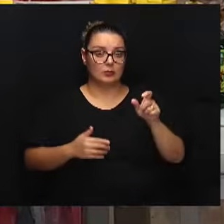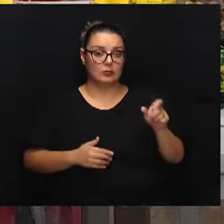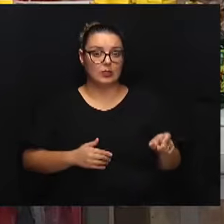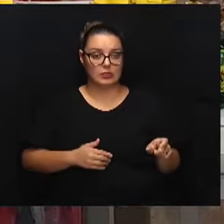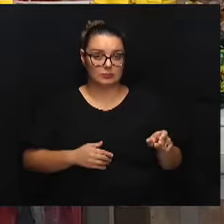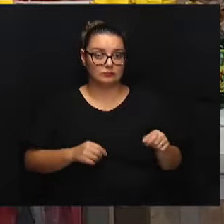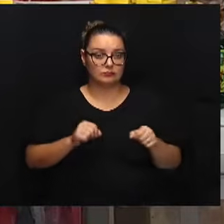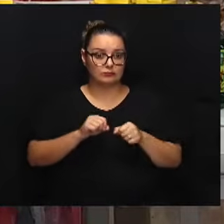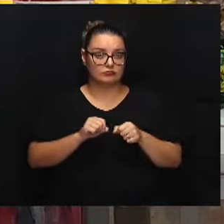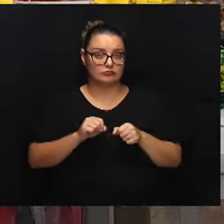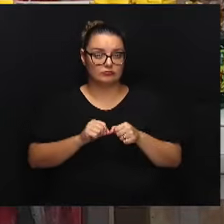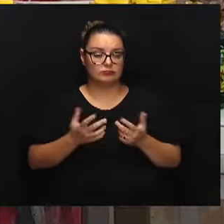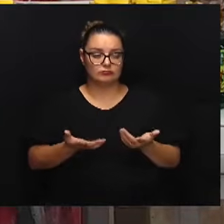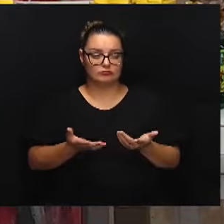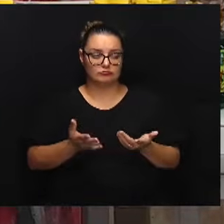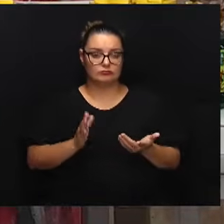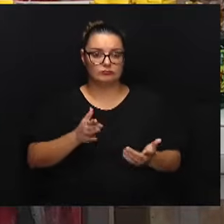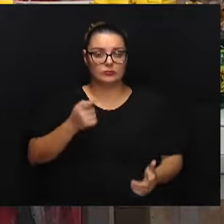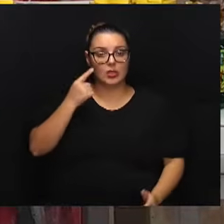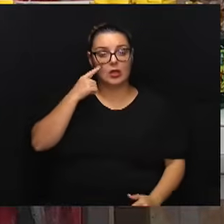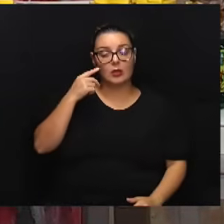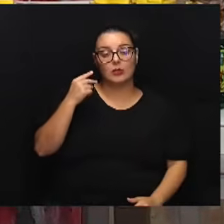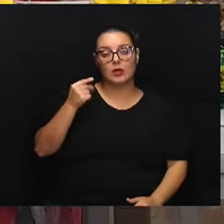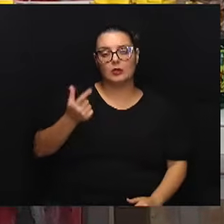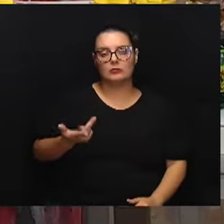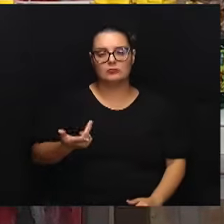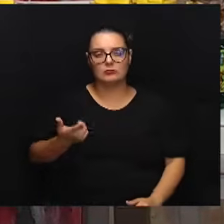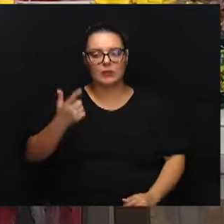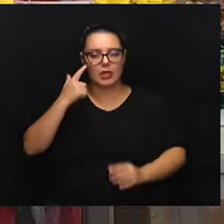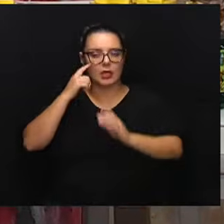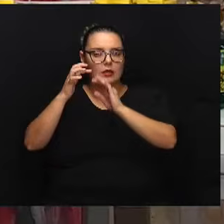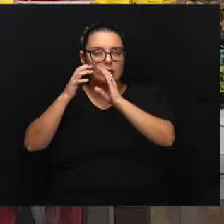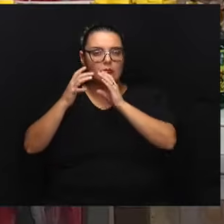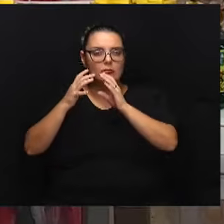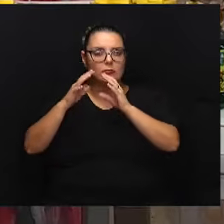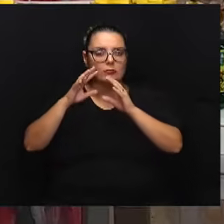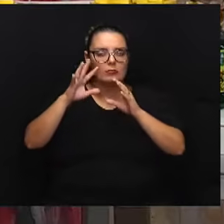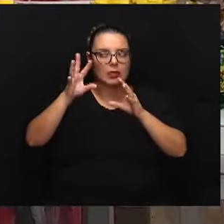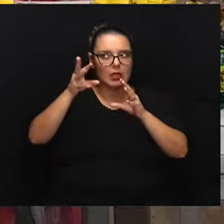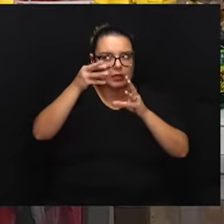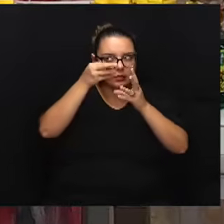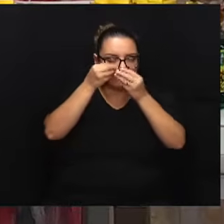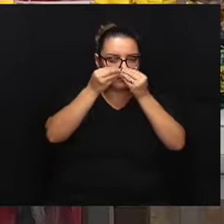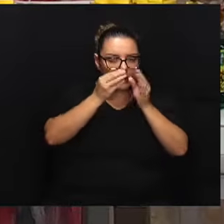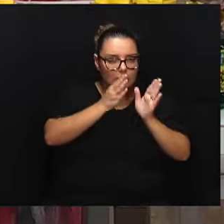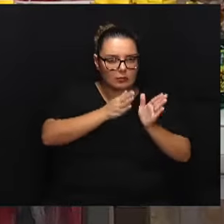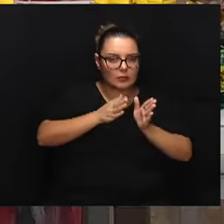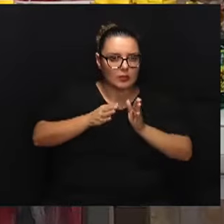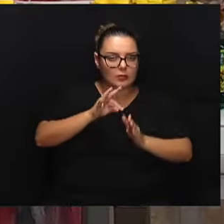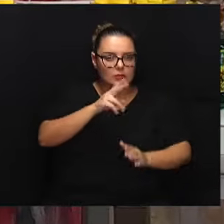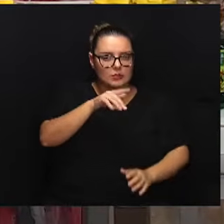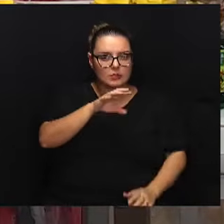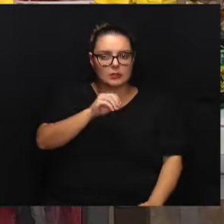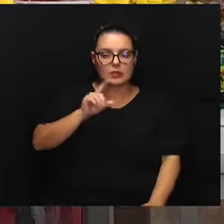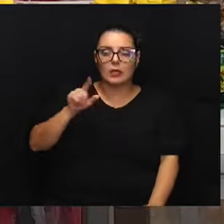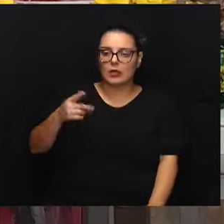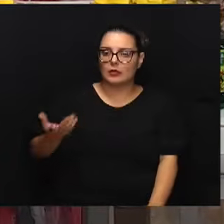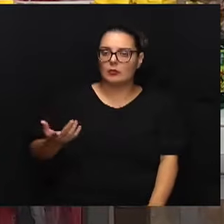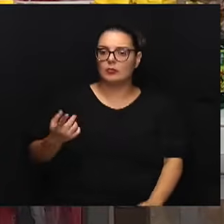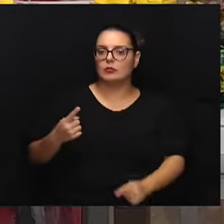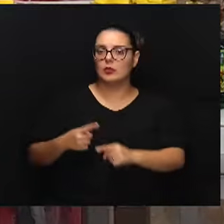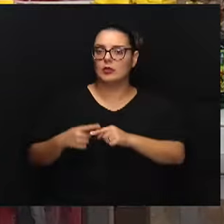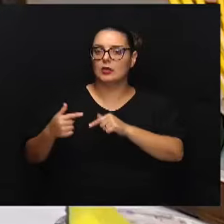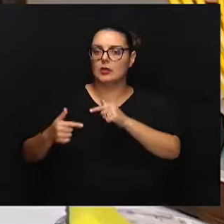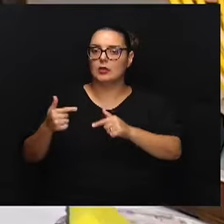para fazer, ela já tem aquela noção, parece que o nosso cérebro já decora mais ou menos os traços. Isso, é porque eu gosto muito de